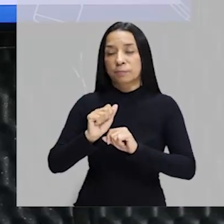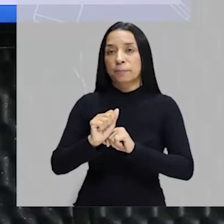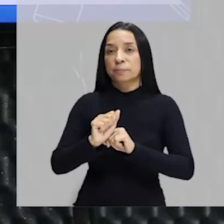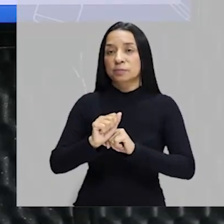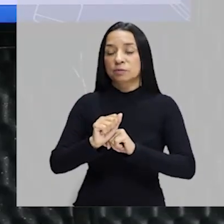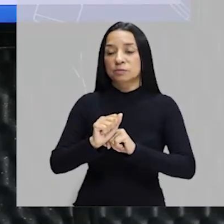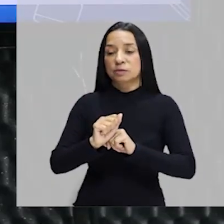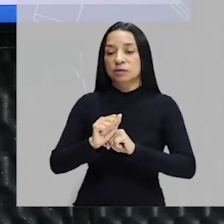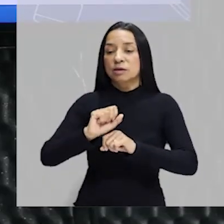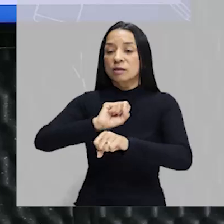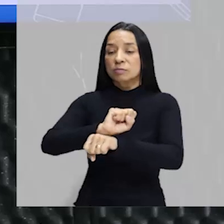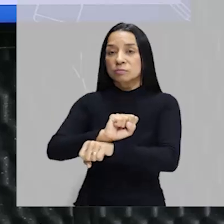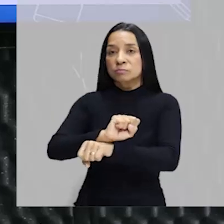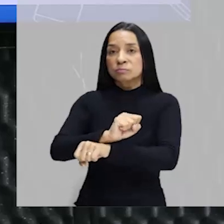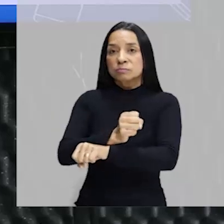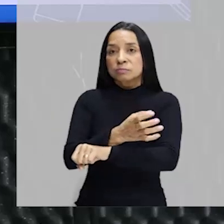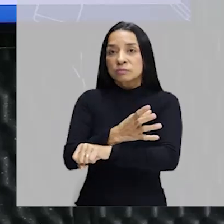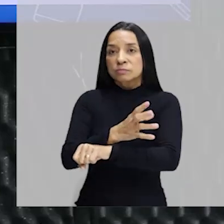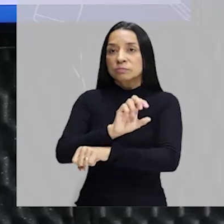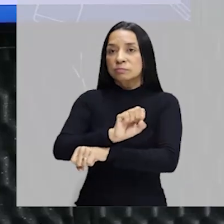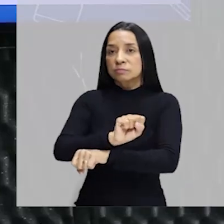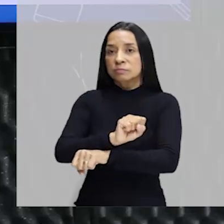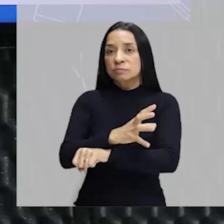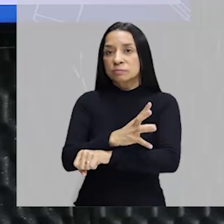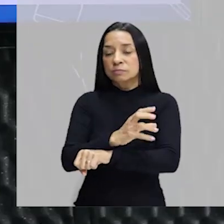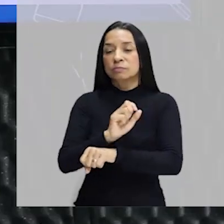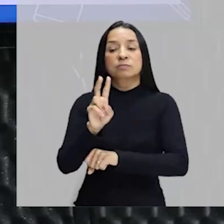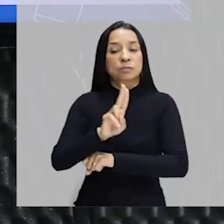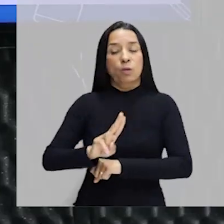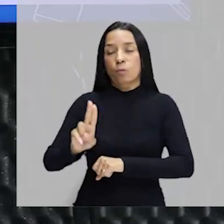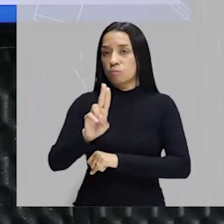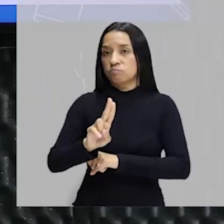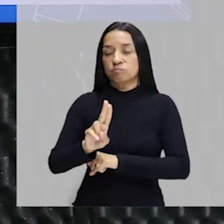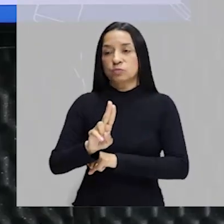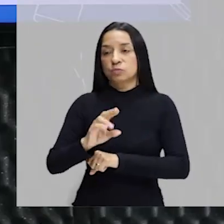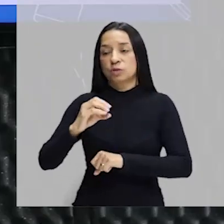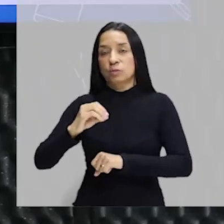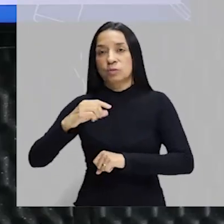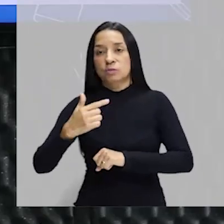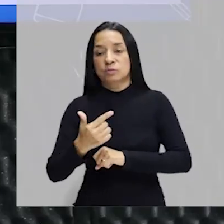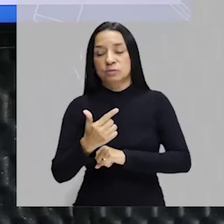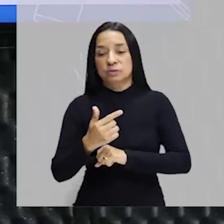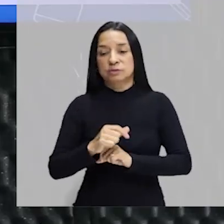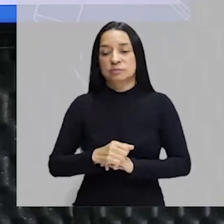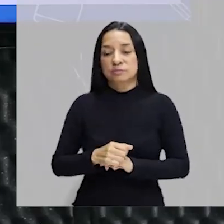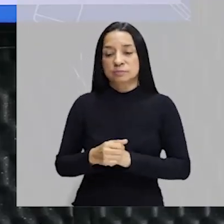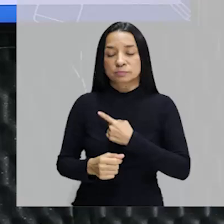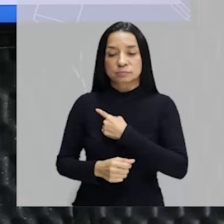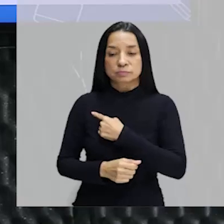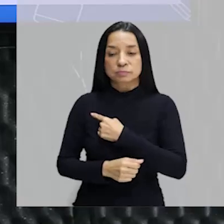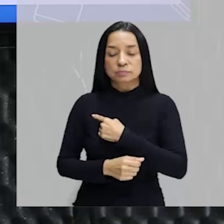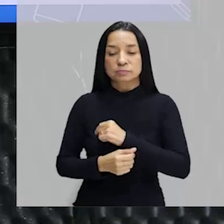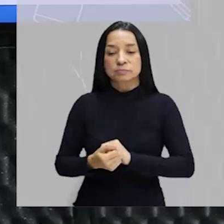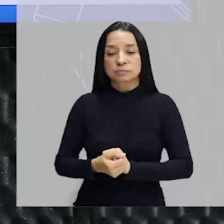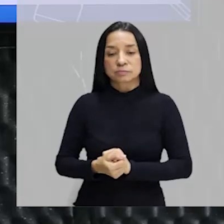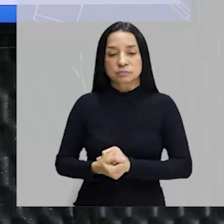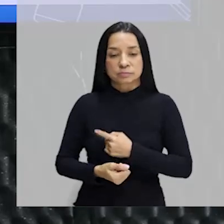anaeróbica. Anaeróbica, ou seja, não utiliza oxigênio. Então, a glicólise é uma etapa